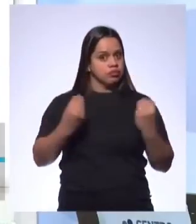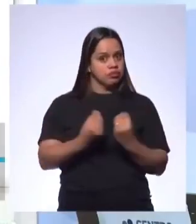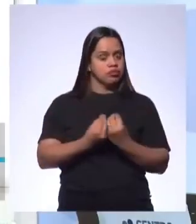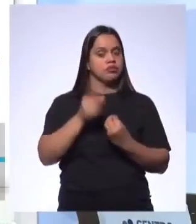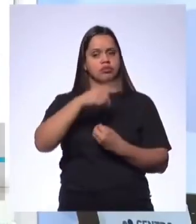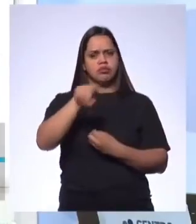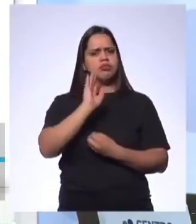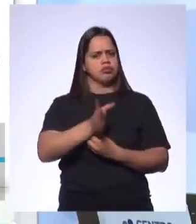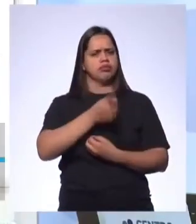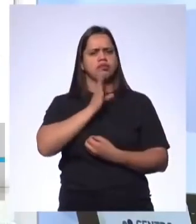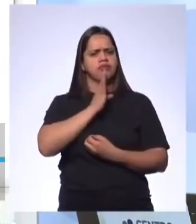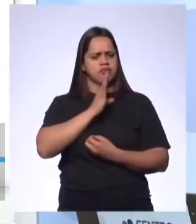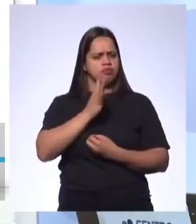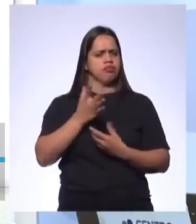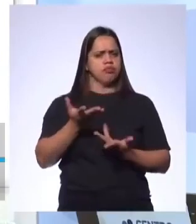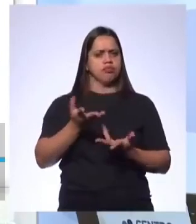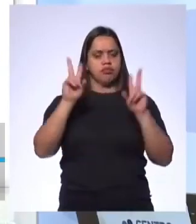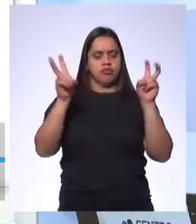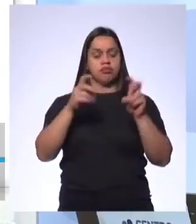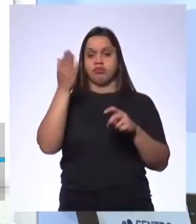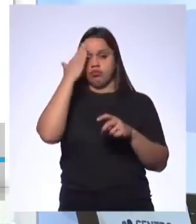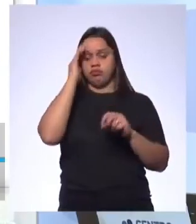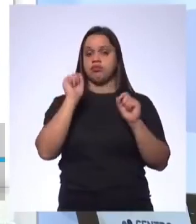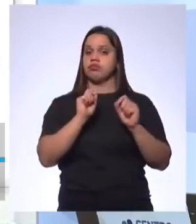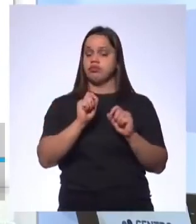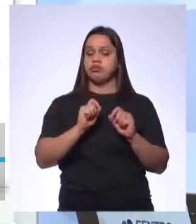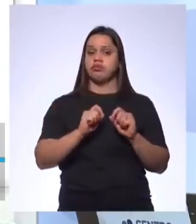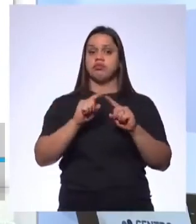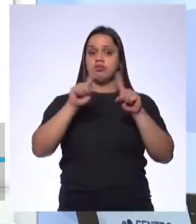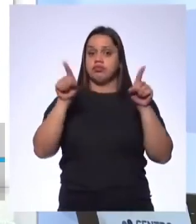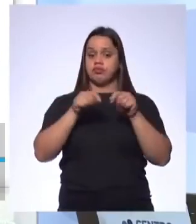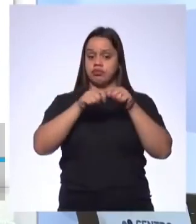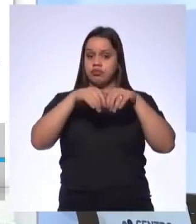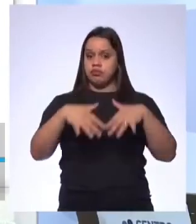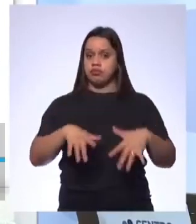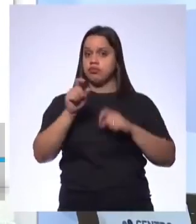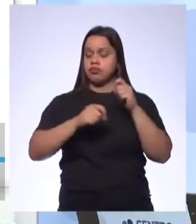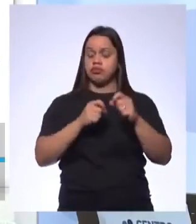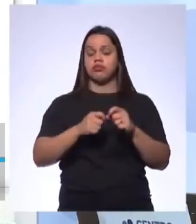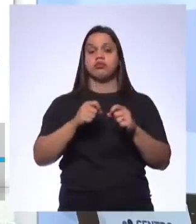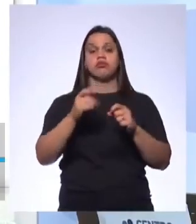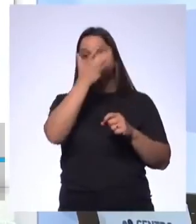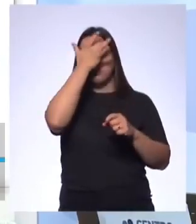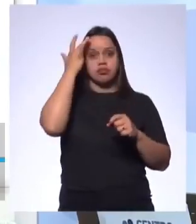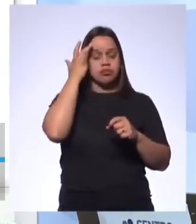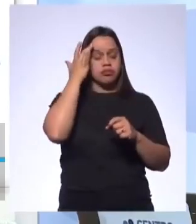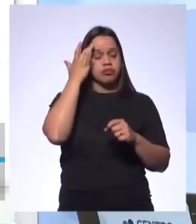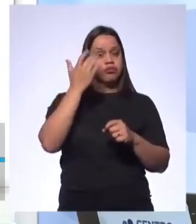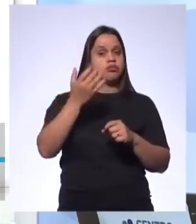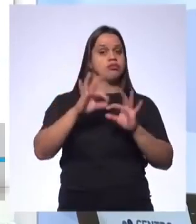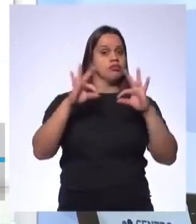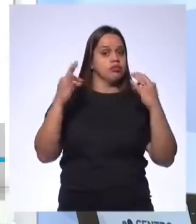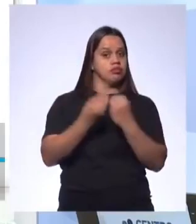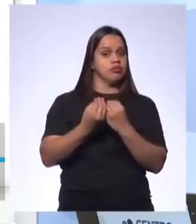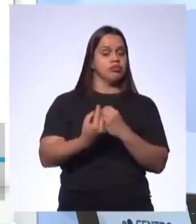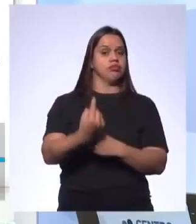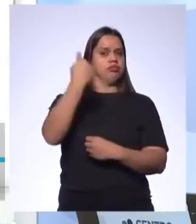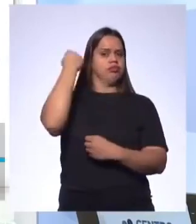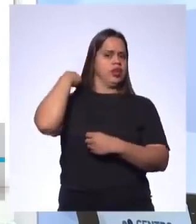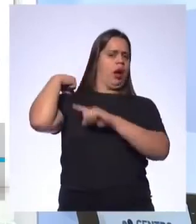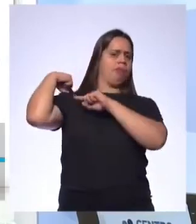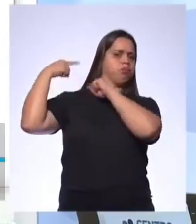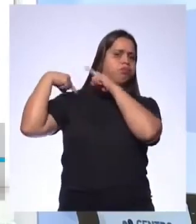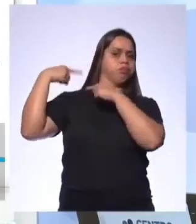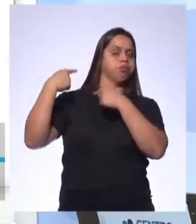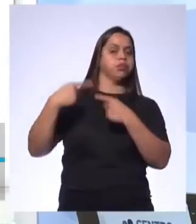desse assunto. A gente sabe que uma árvore genealógica é a construção dos ancestrais da nossa família, né, a formação da nossa família.